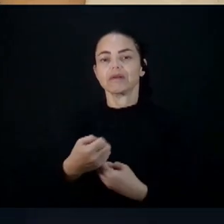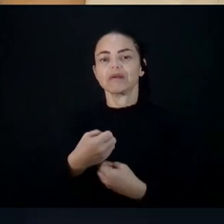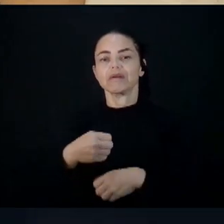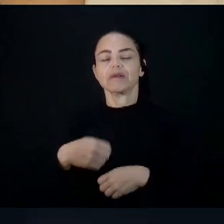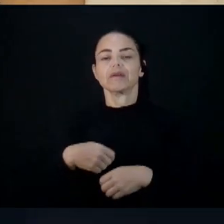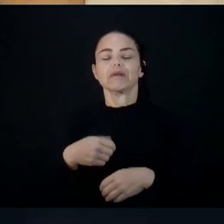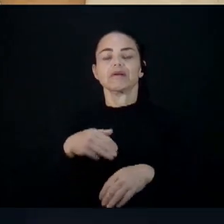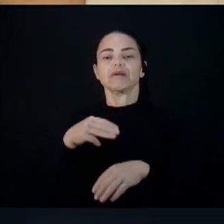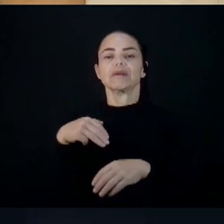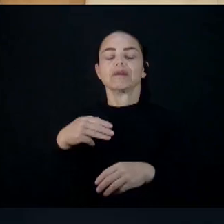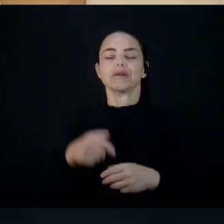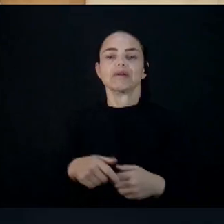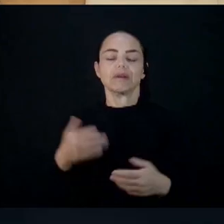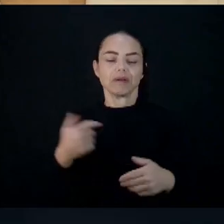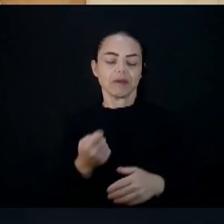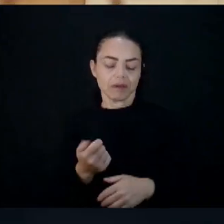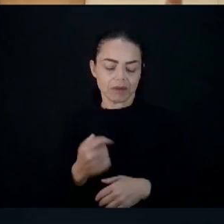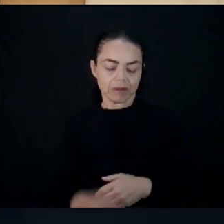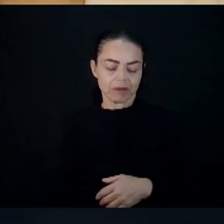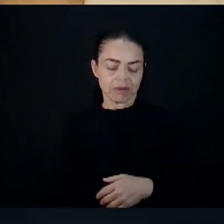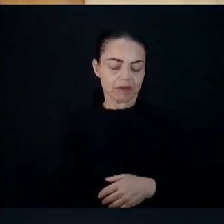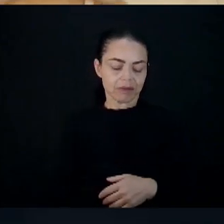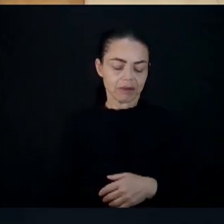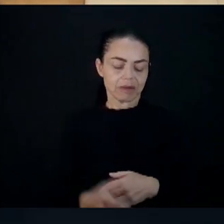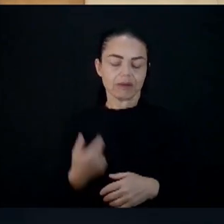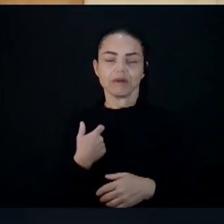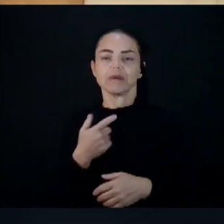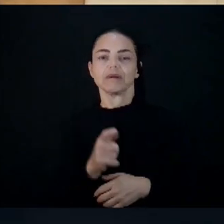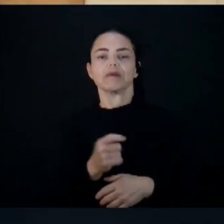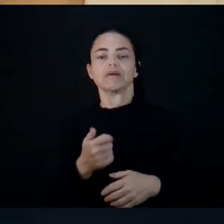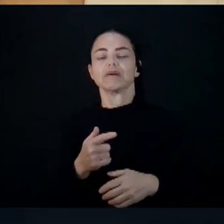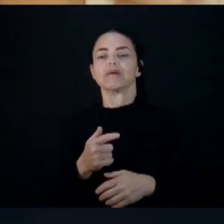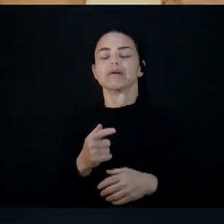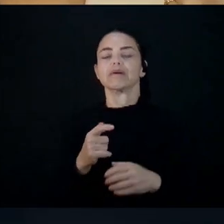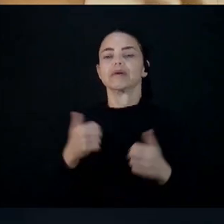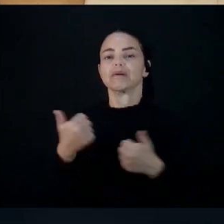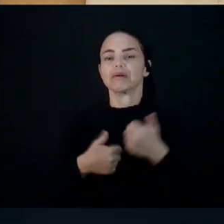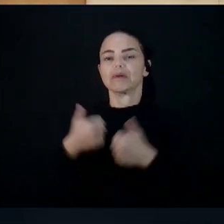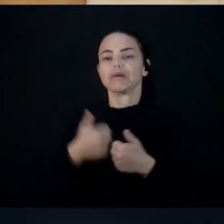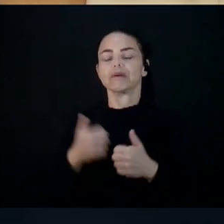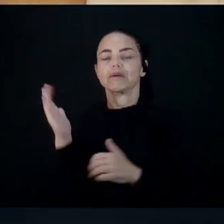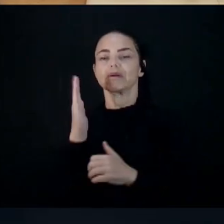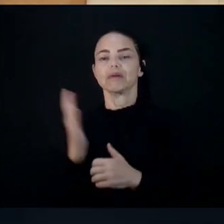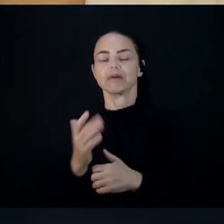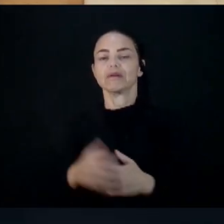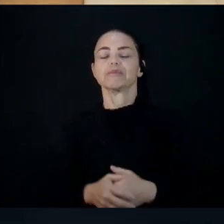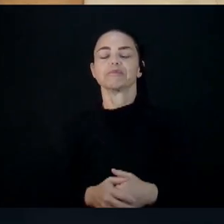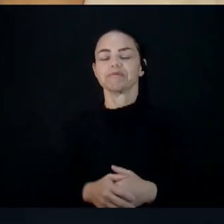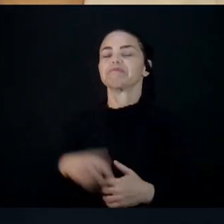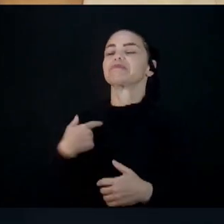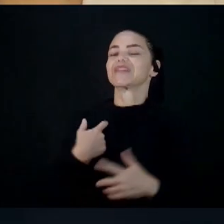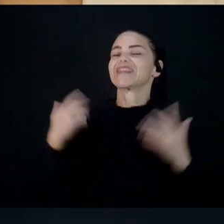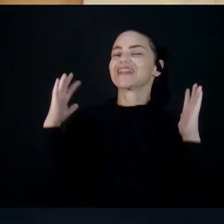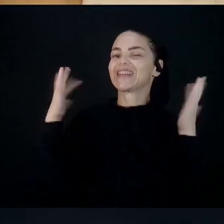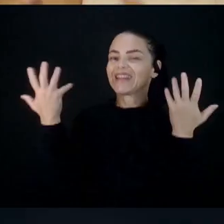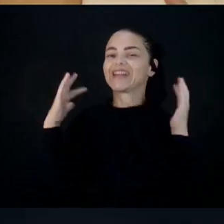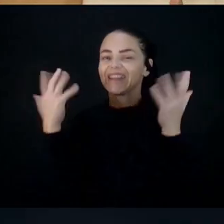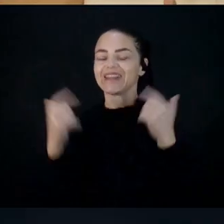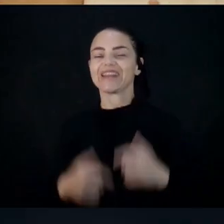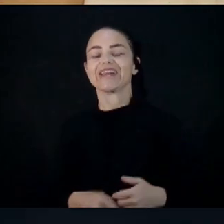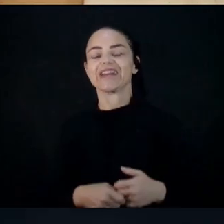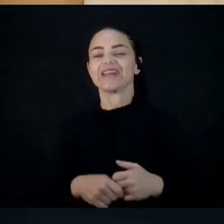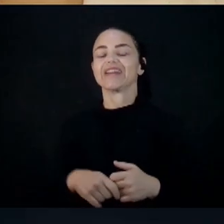às vésperas já, né, do Jogo do Brasil, Copa do Mundo está aí, brasileiro, é festivo por natureza,